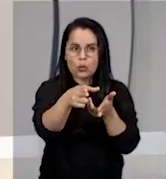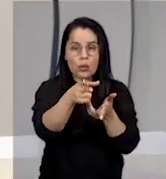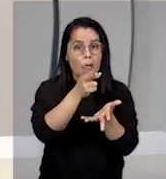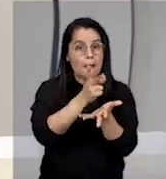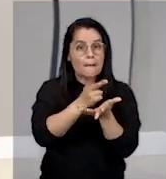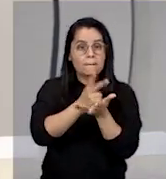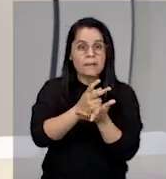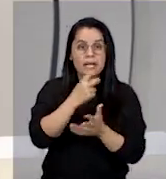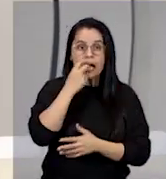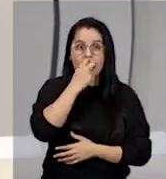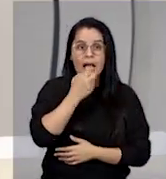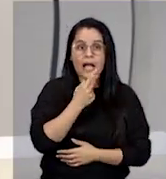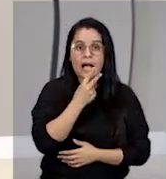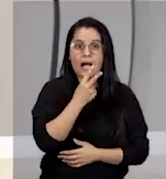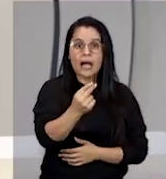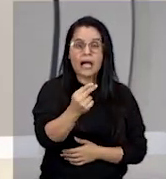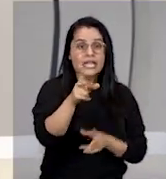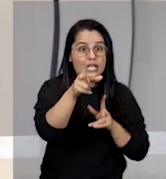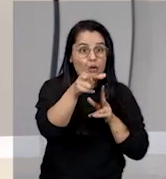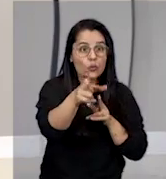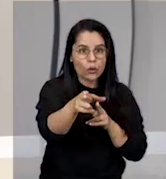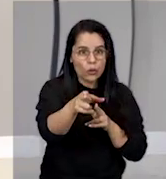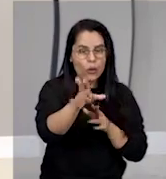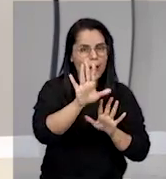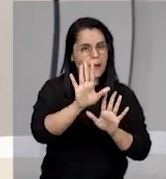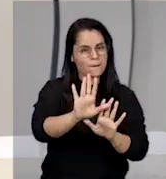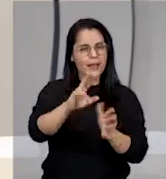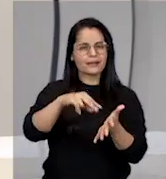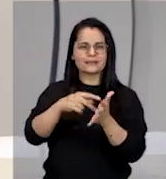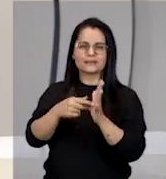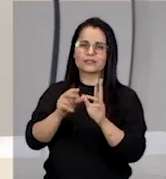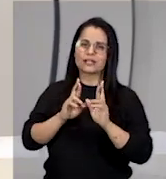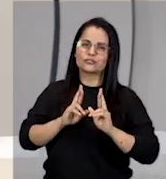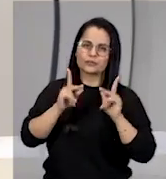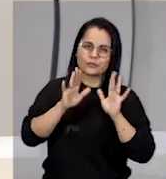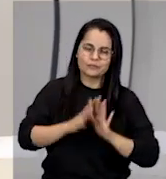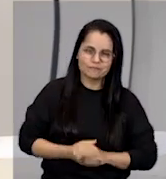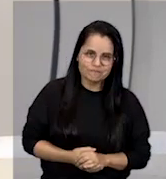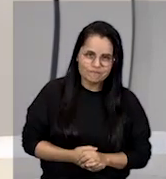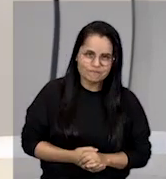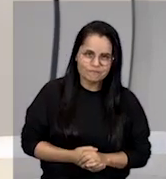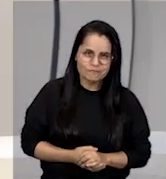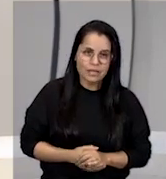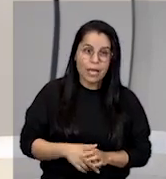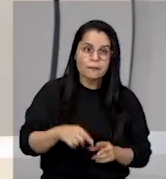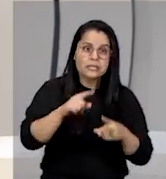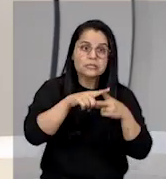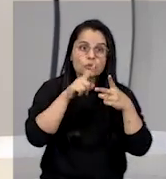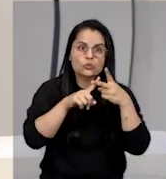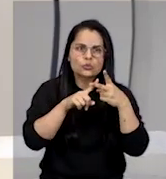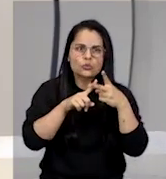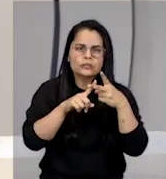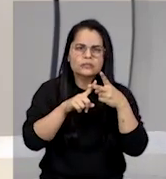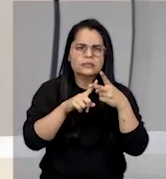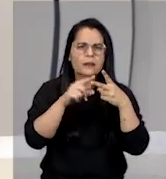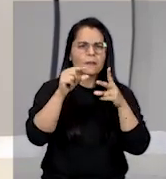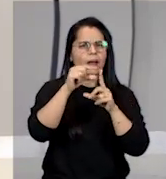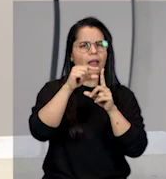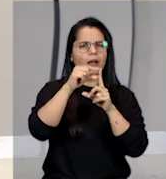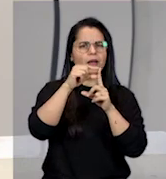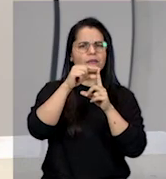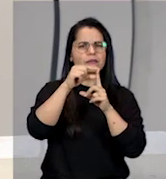mesma pronúncia, mas elas têm significados diferentes. Mas são duas